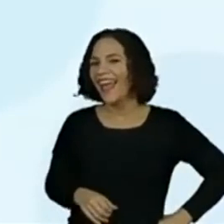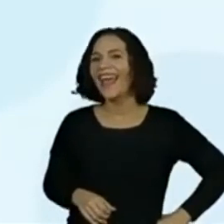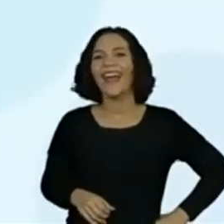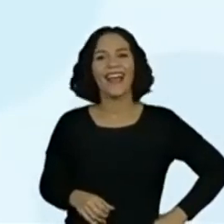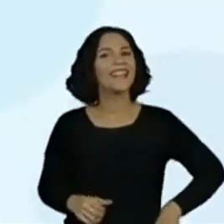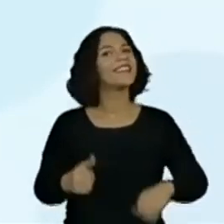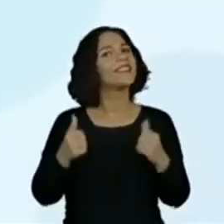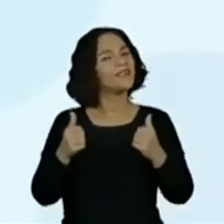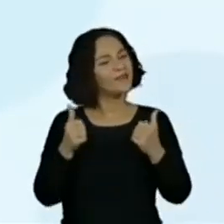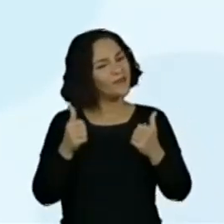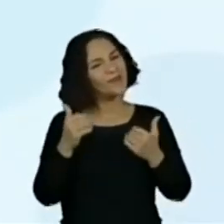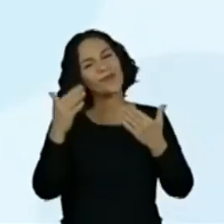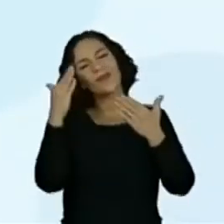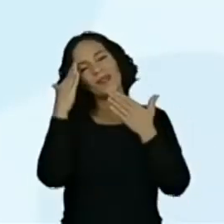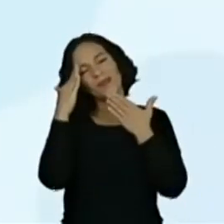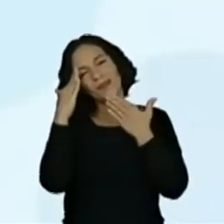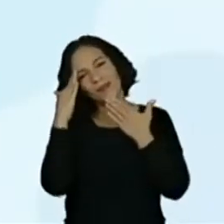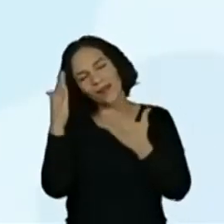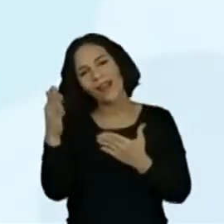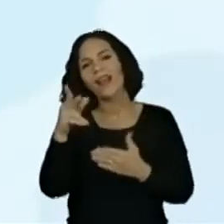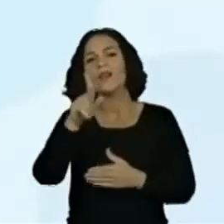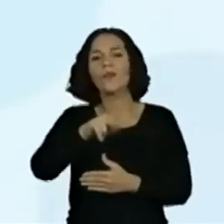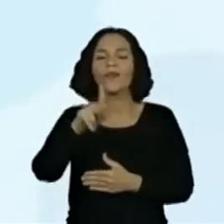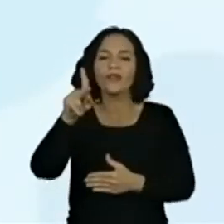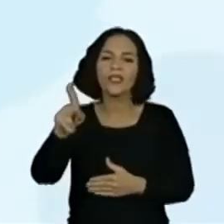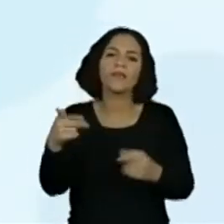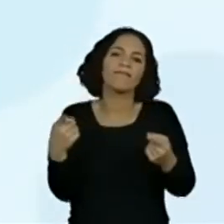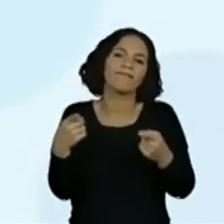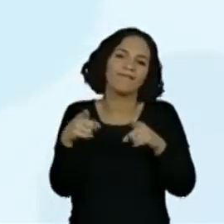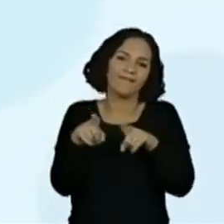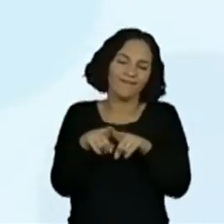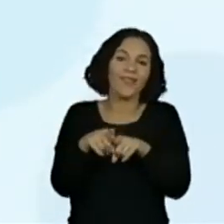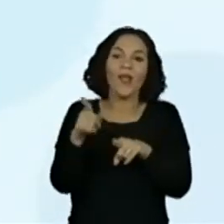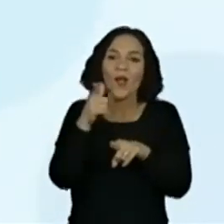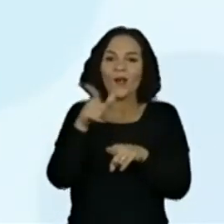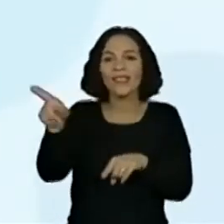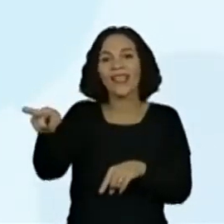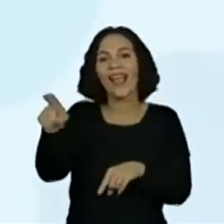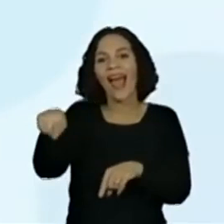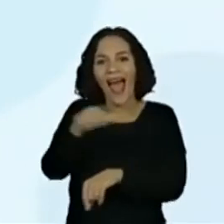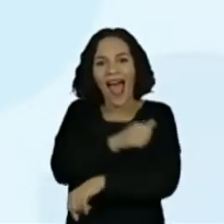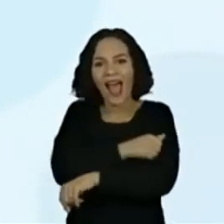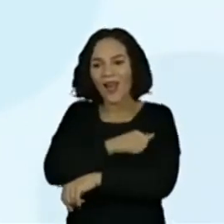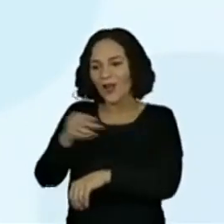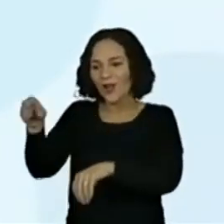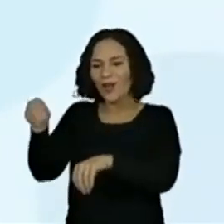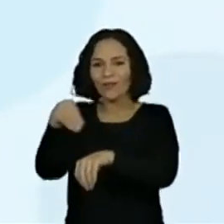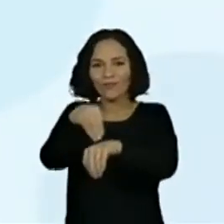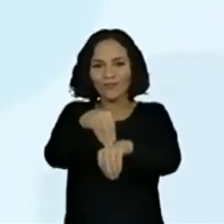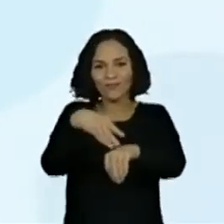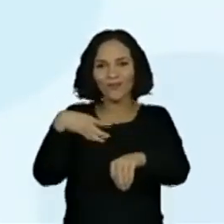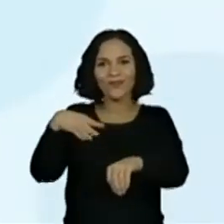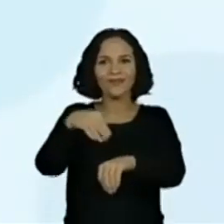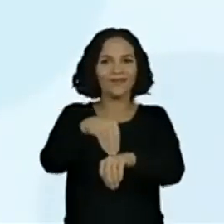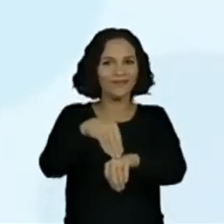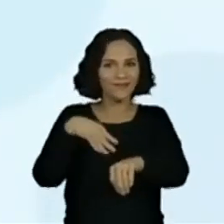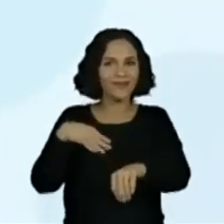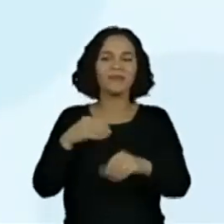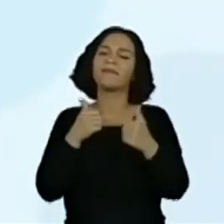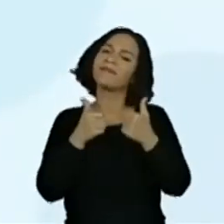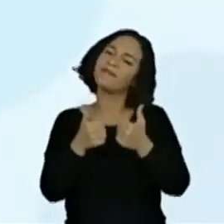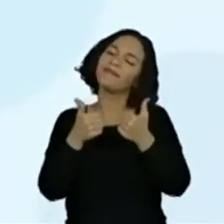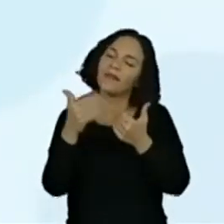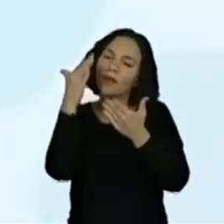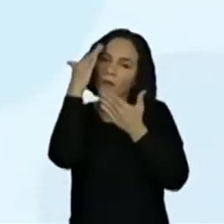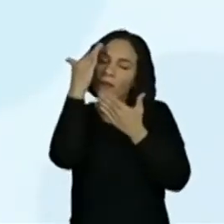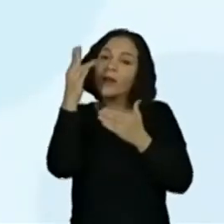Muito obrigada pela parceria. Aí as professoras e professores estão conseguindo trazer os pequenos. Lembrando sempre da colaboração deles